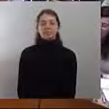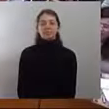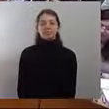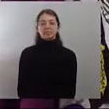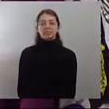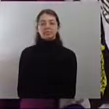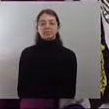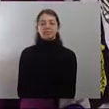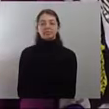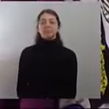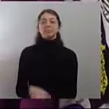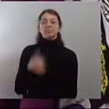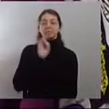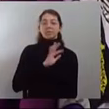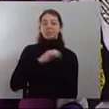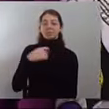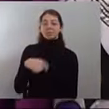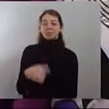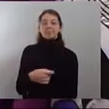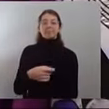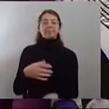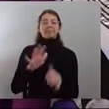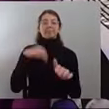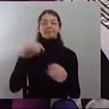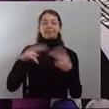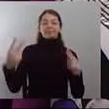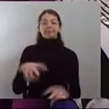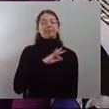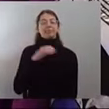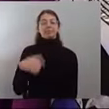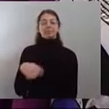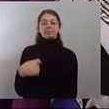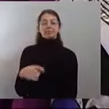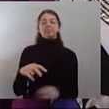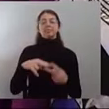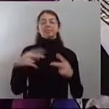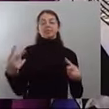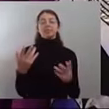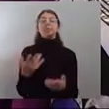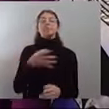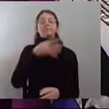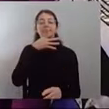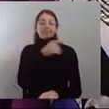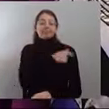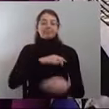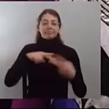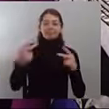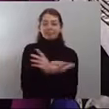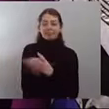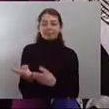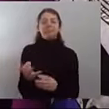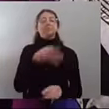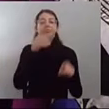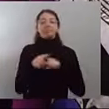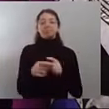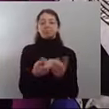Senhora Presidente da Assembleia Municipal, Senhor Presidente da Câmara, Senhoras e Senhores Vereadores, Senhoras e Senhores Deputados Municipais e a todo o público